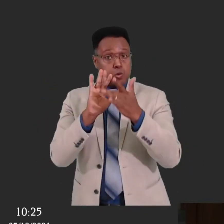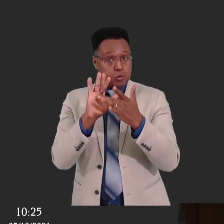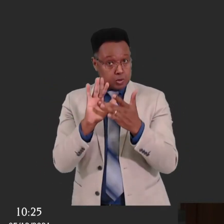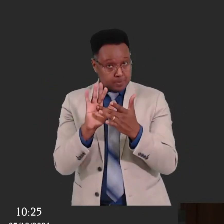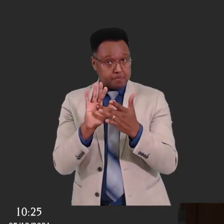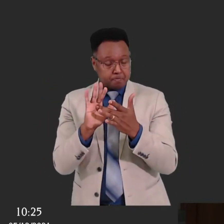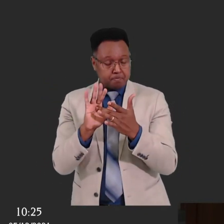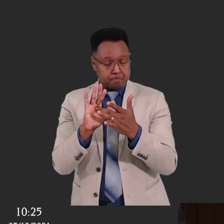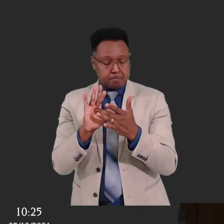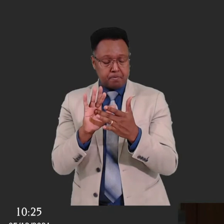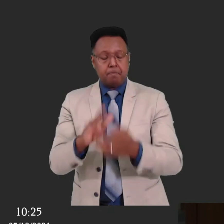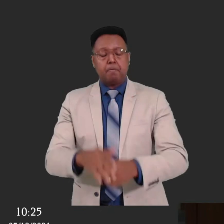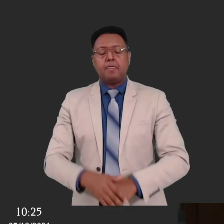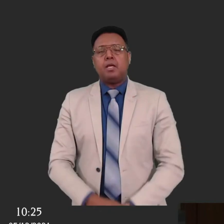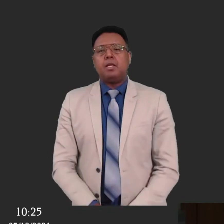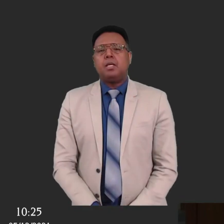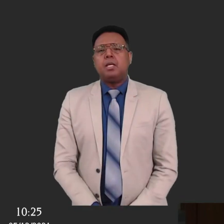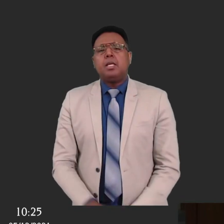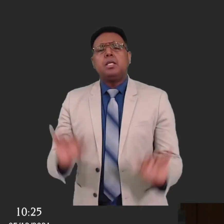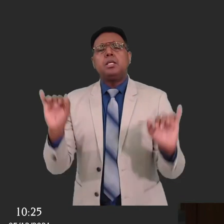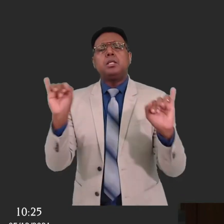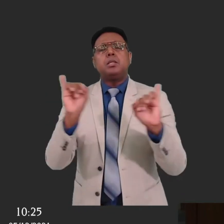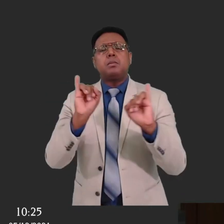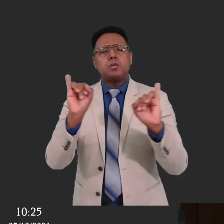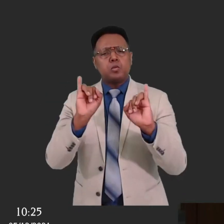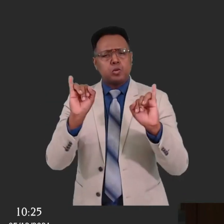tudo aquilo que se faz referência a isso, como